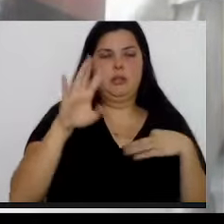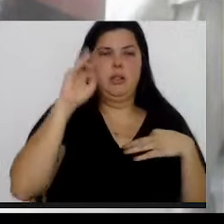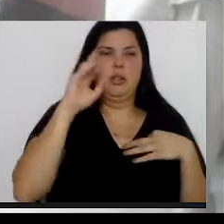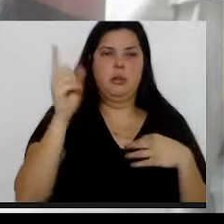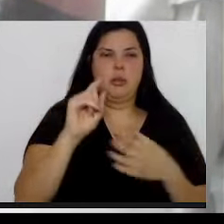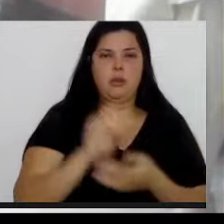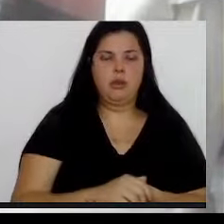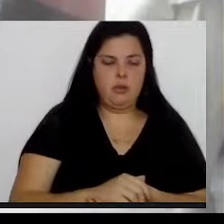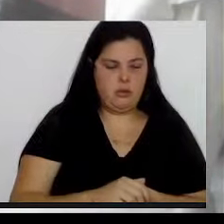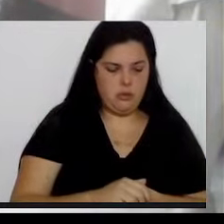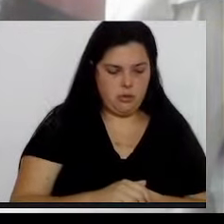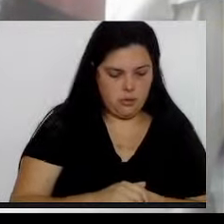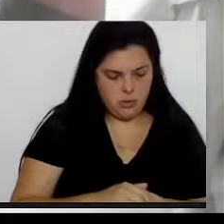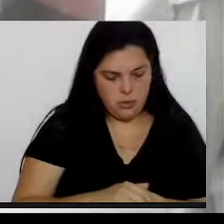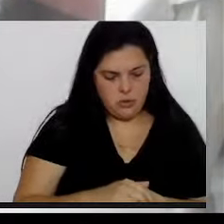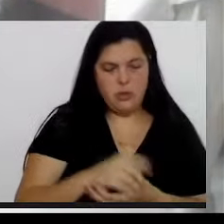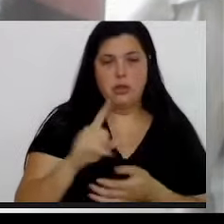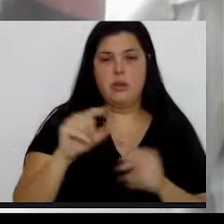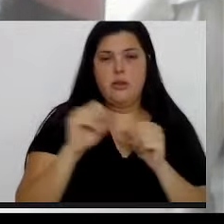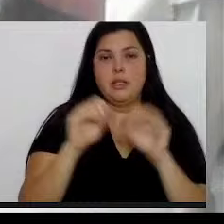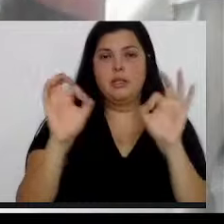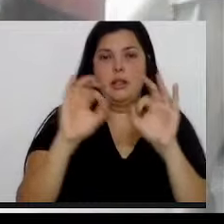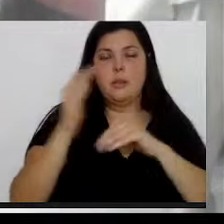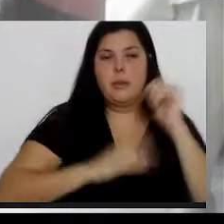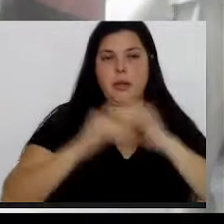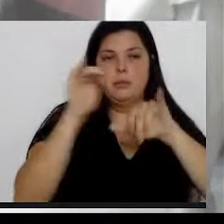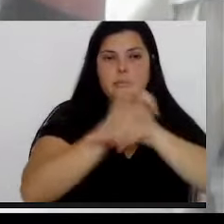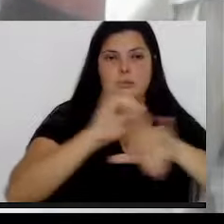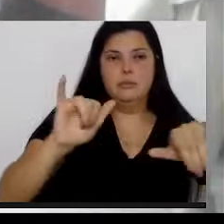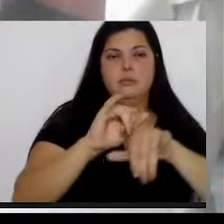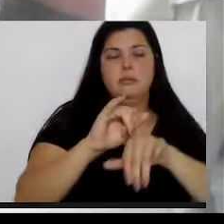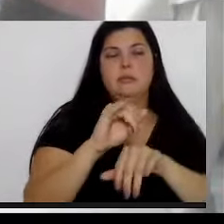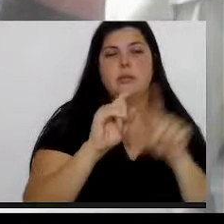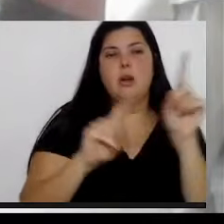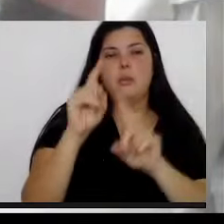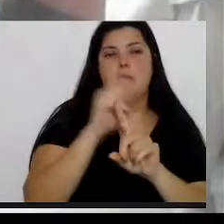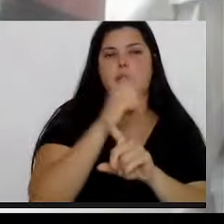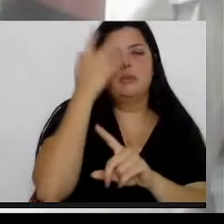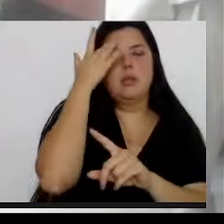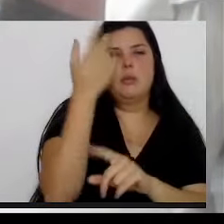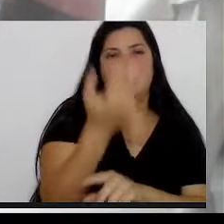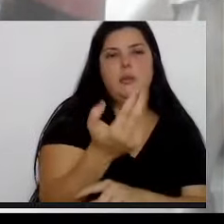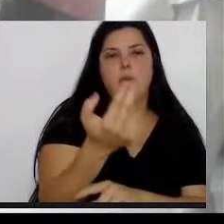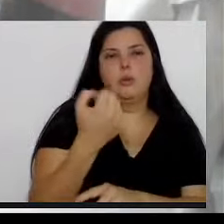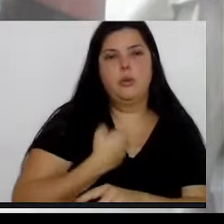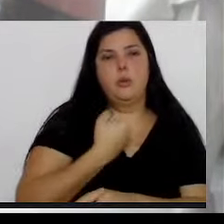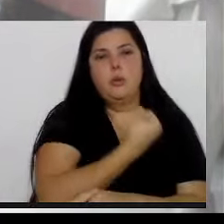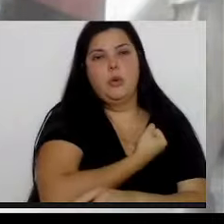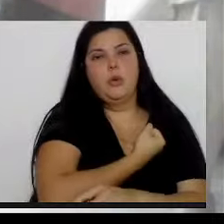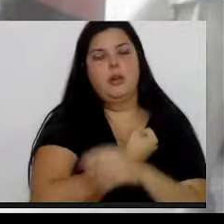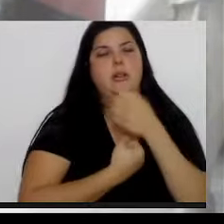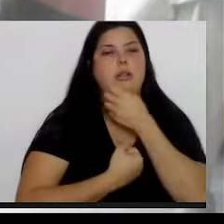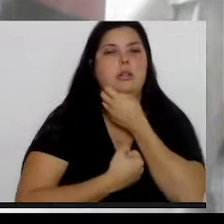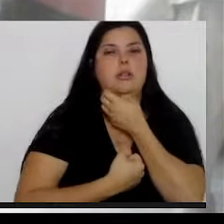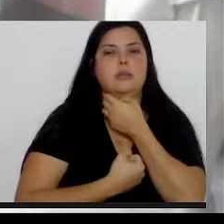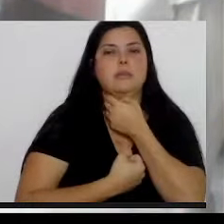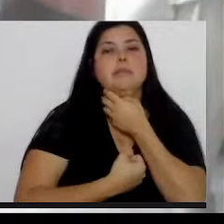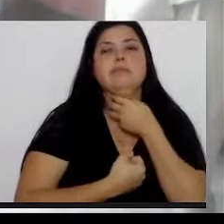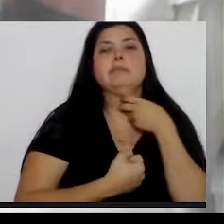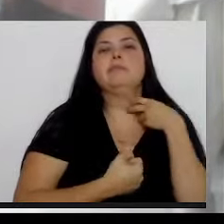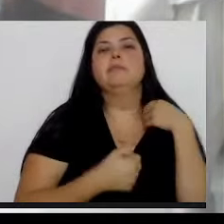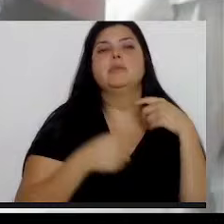foto de urna e que não realizou nenhum ato de campanha. Algumas delas sequer lembram o nome, o número pelo qual